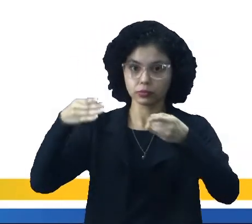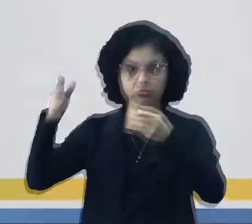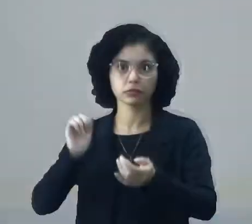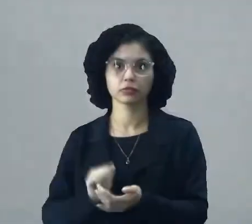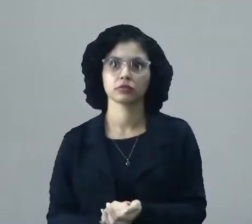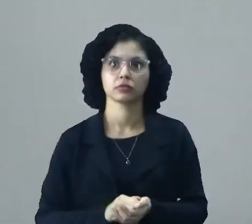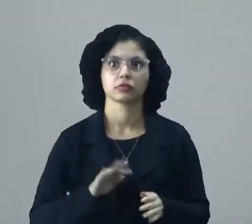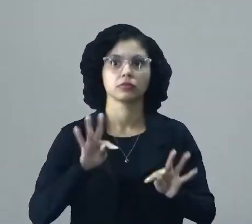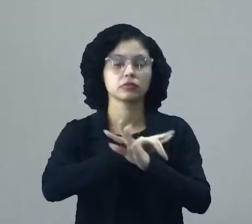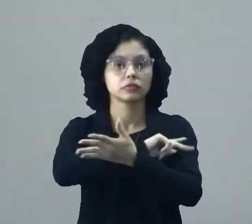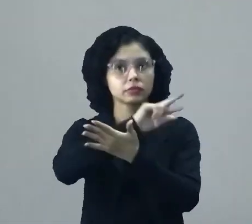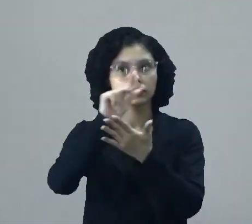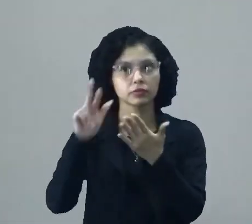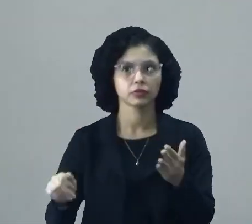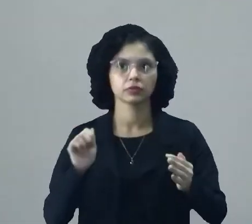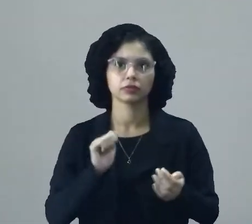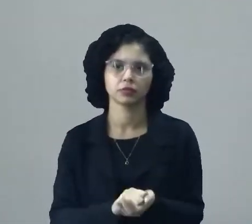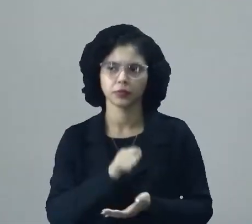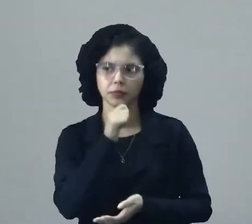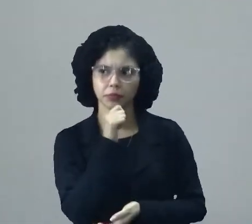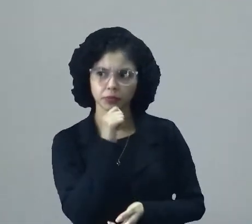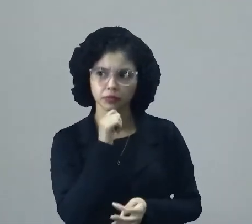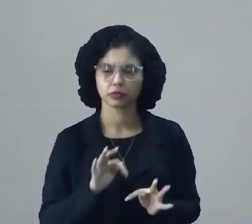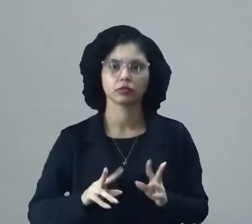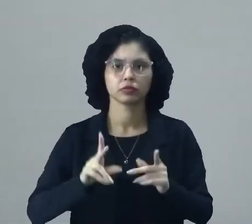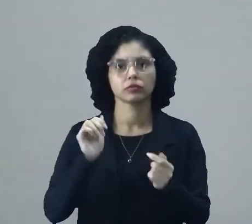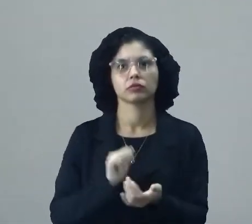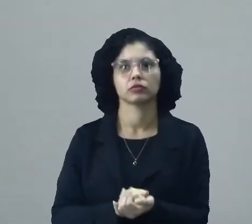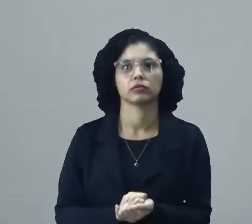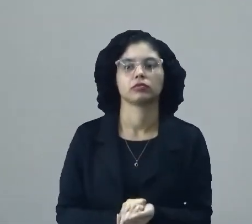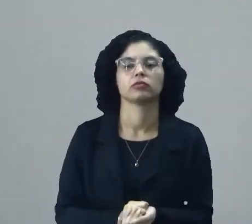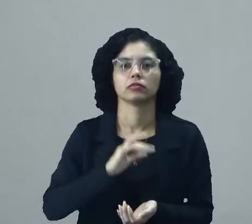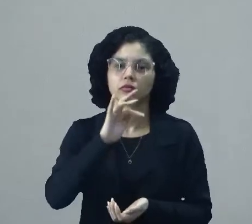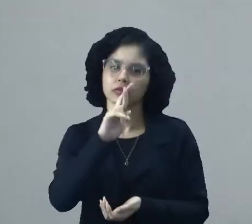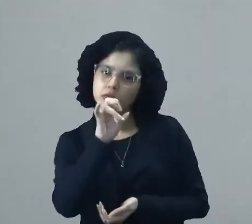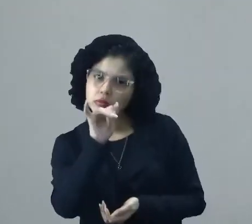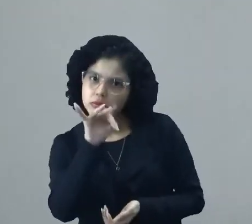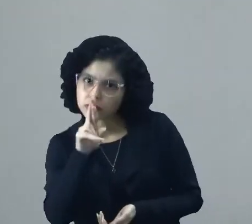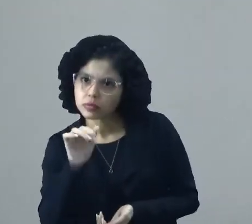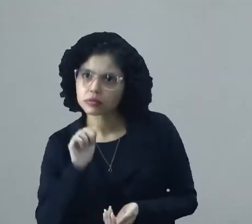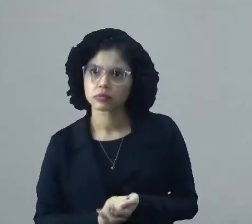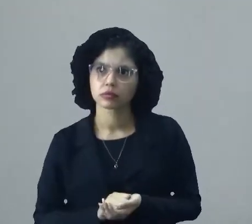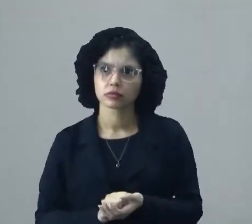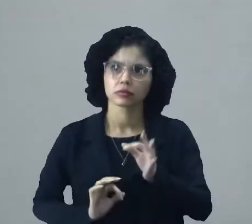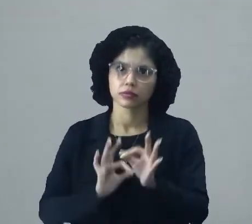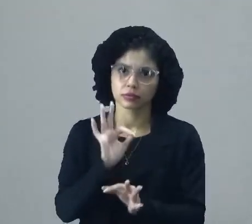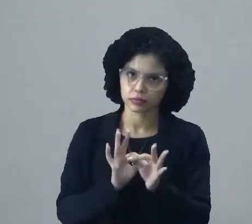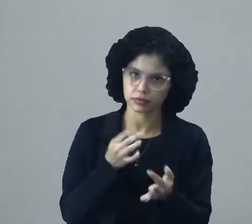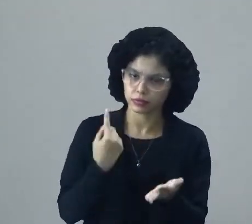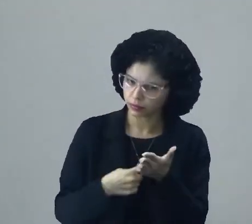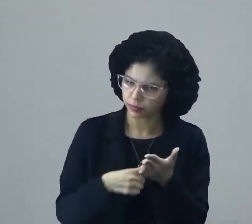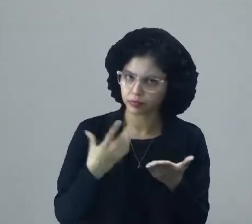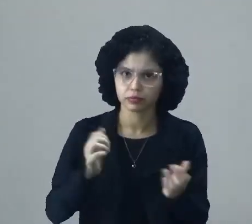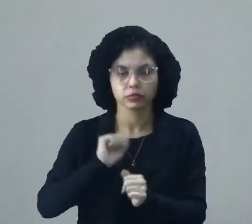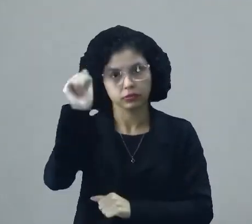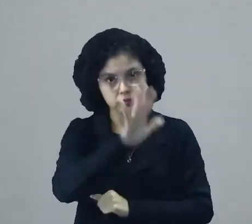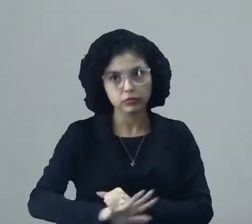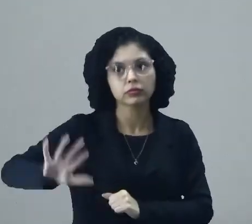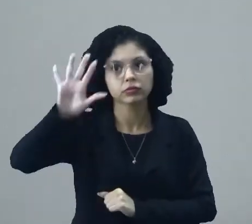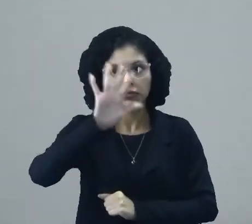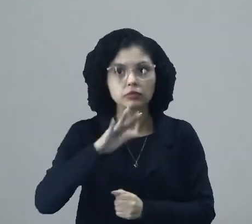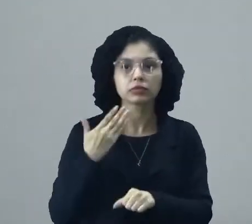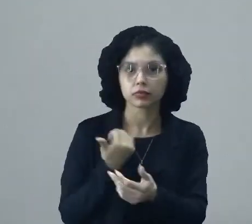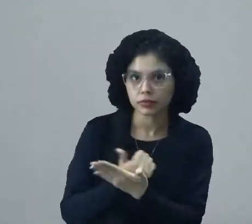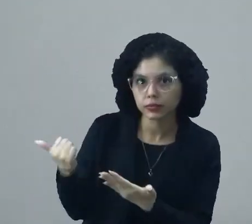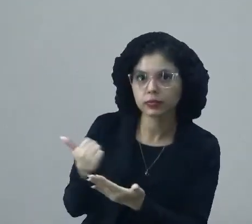Le Parkour, então vejo que todas as ações que o CrossFit nada mais é do que um funcional de marca, mas de forma geral são